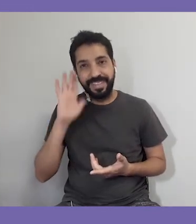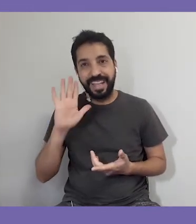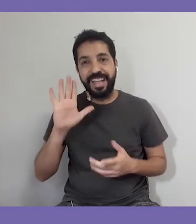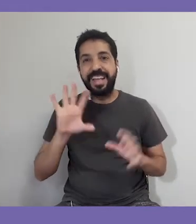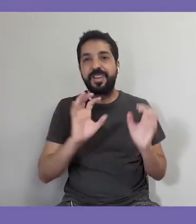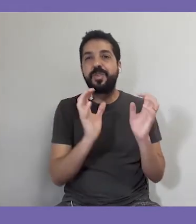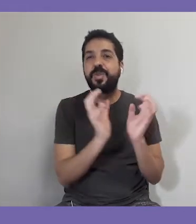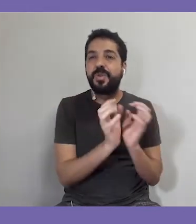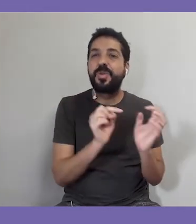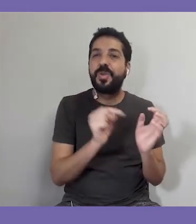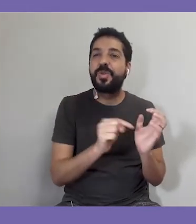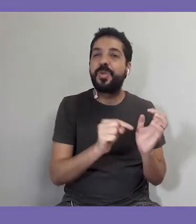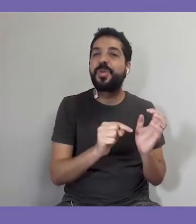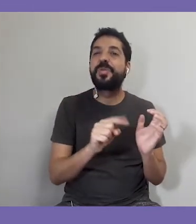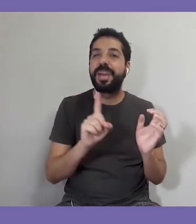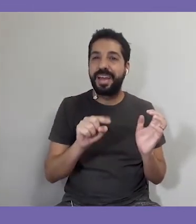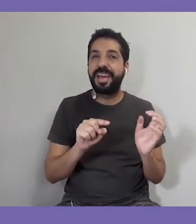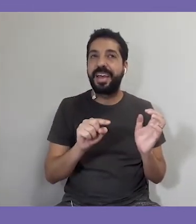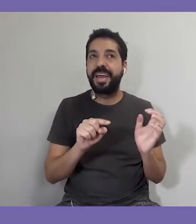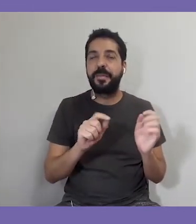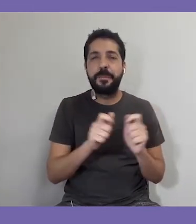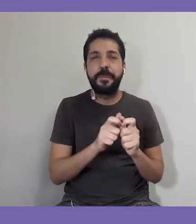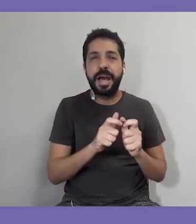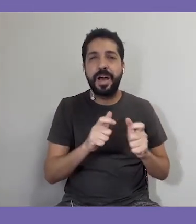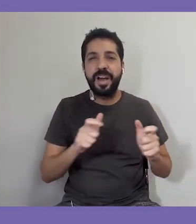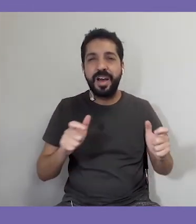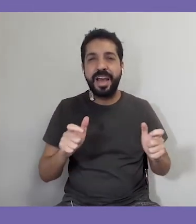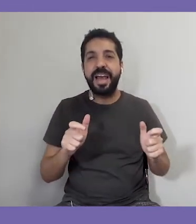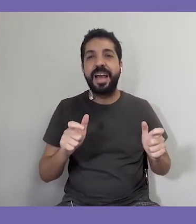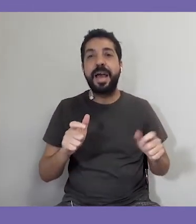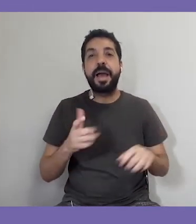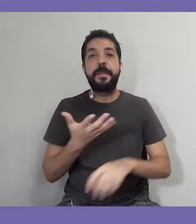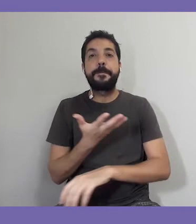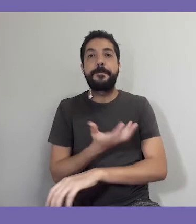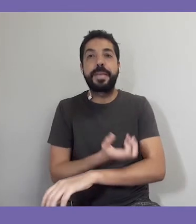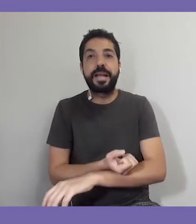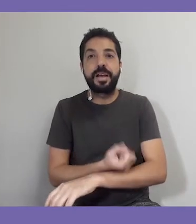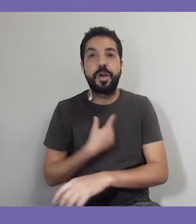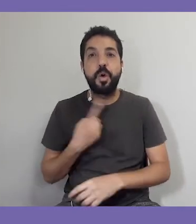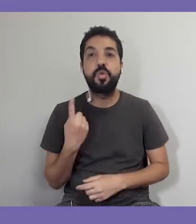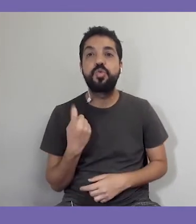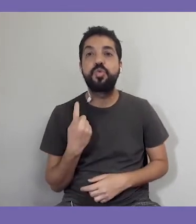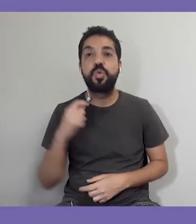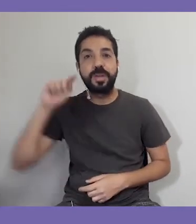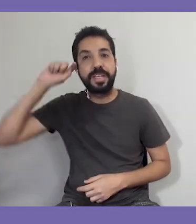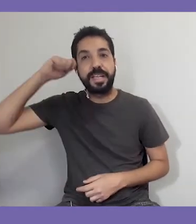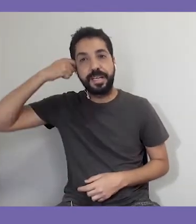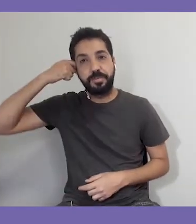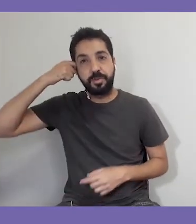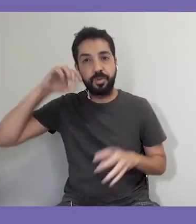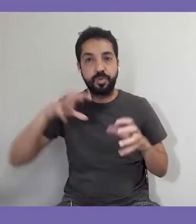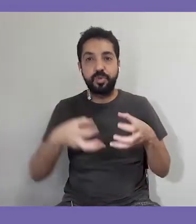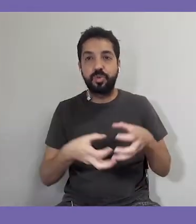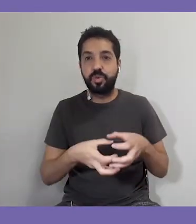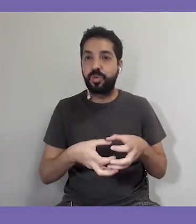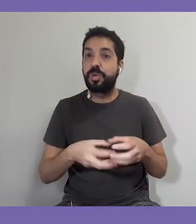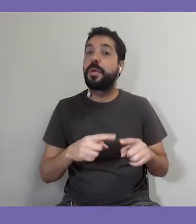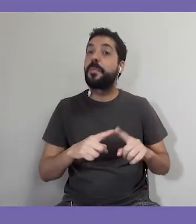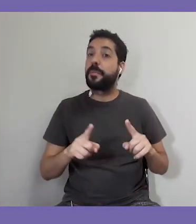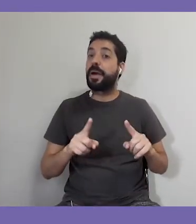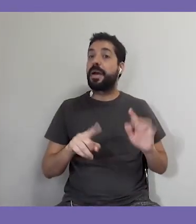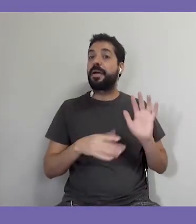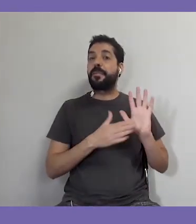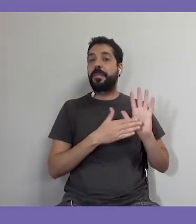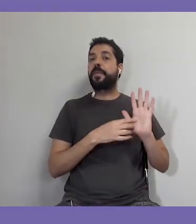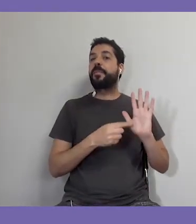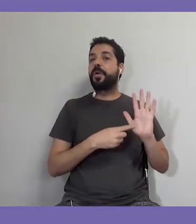ironicamente, a equipe é toda é toda não. Na maioria são pessoas brancas, eu sou a única pessoa negra na equipe.